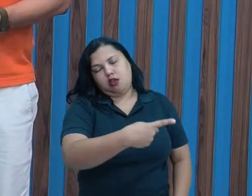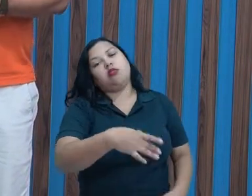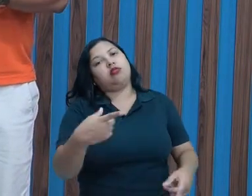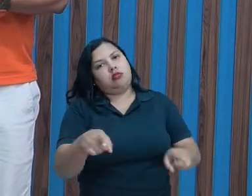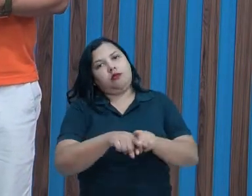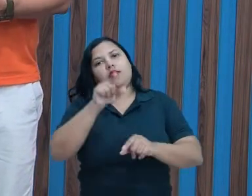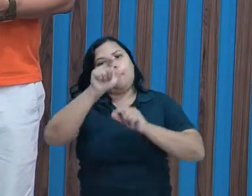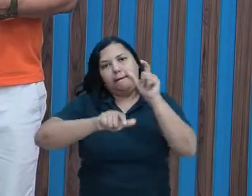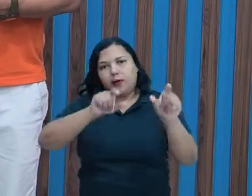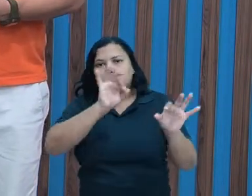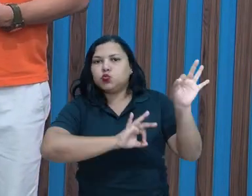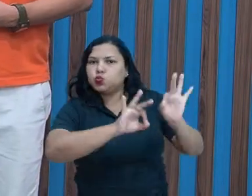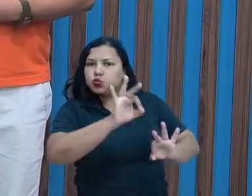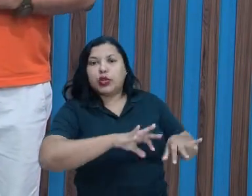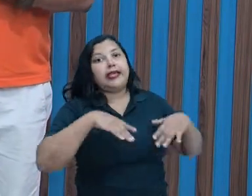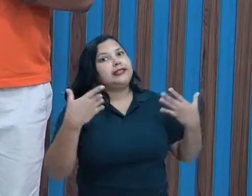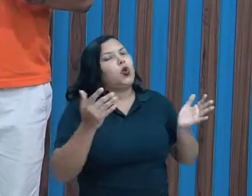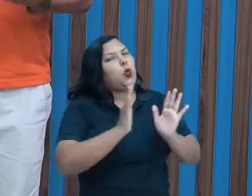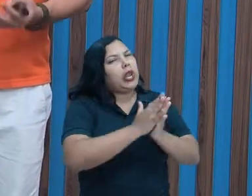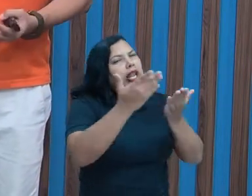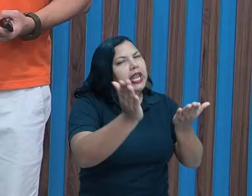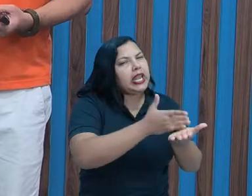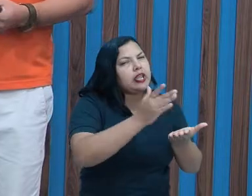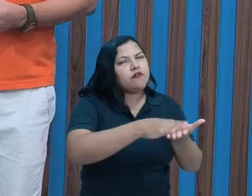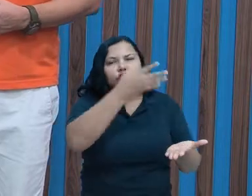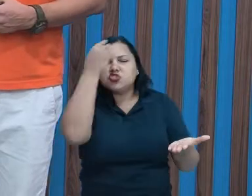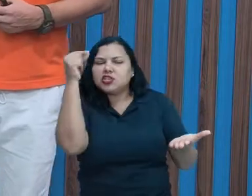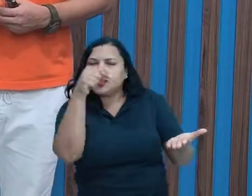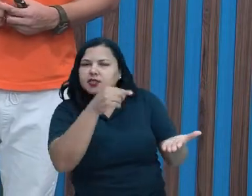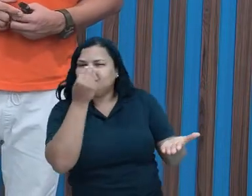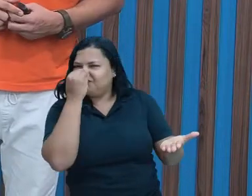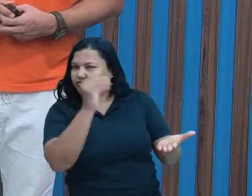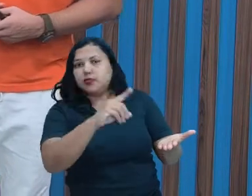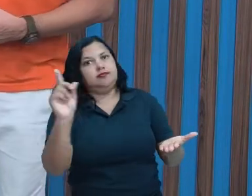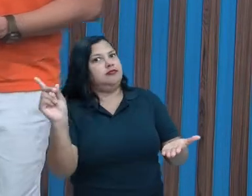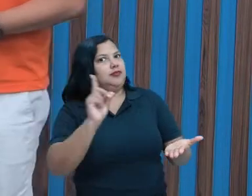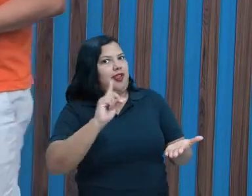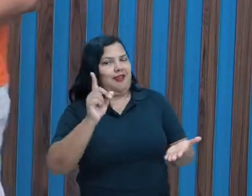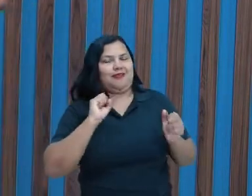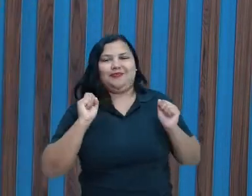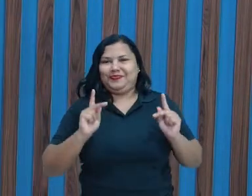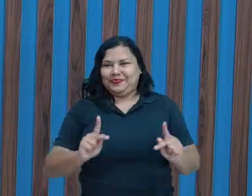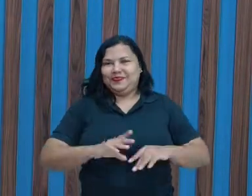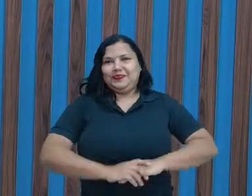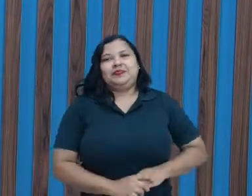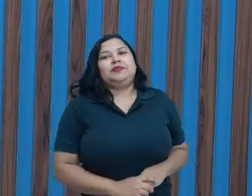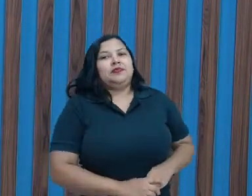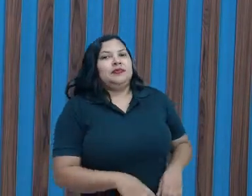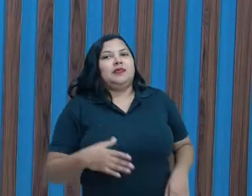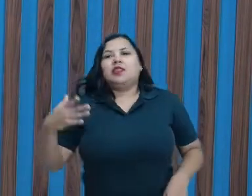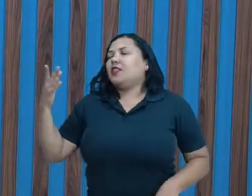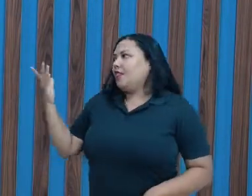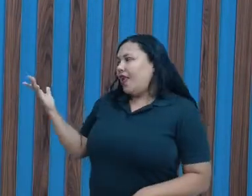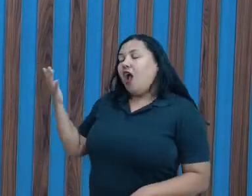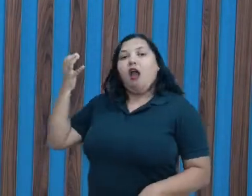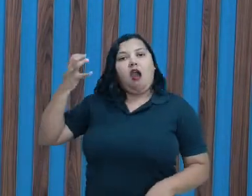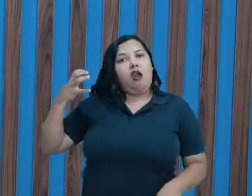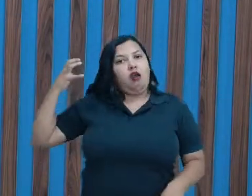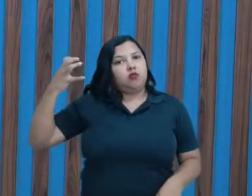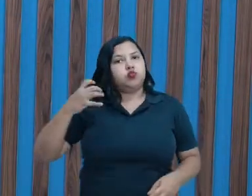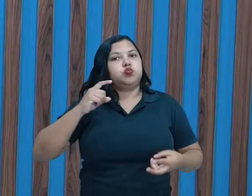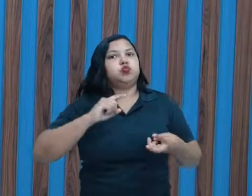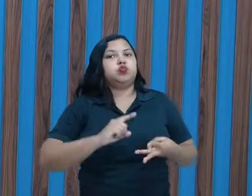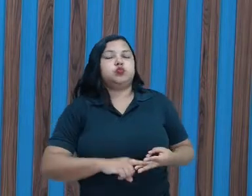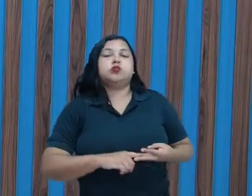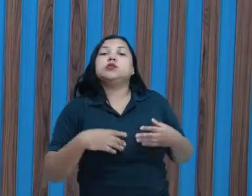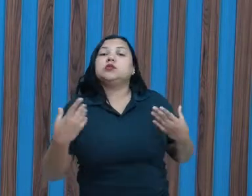material. Então, livros não podem ser esquecidos, pessoal. E hoje tem muita dica sobre isso também. Então, rádio.